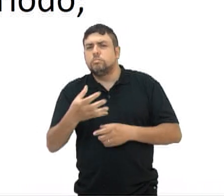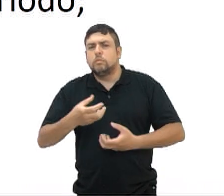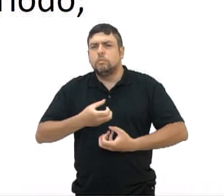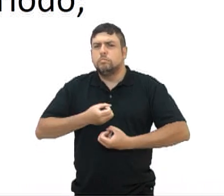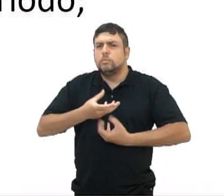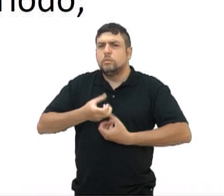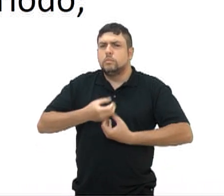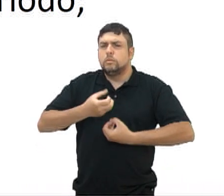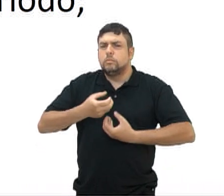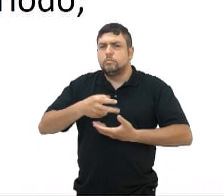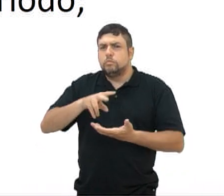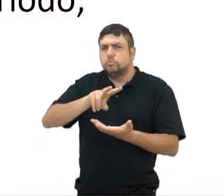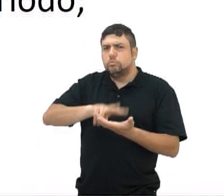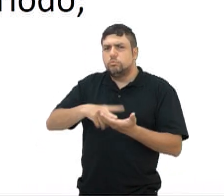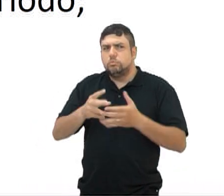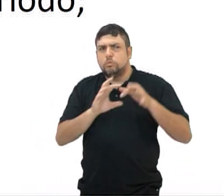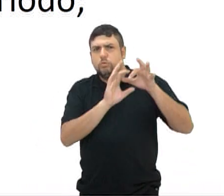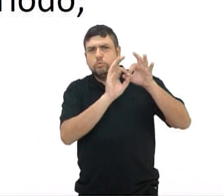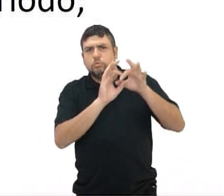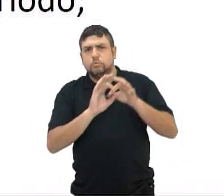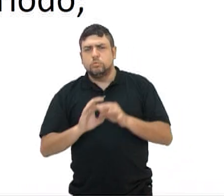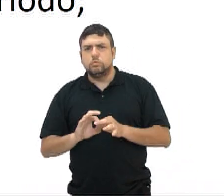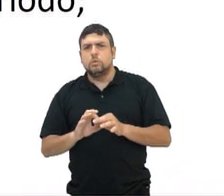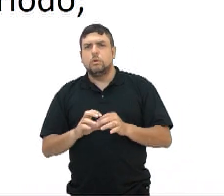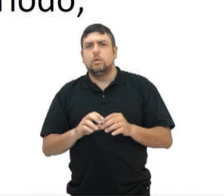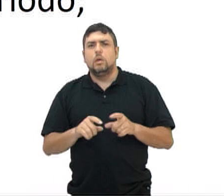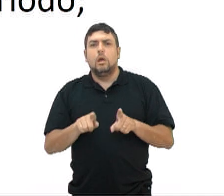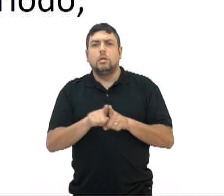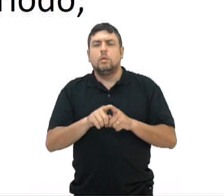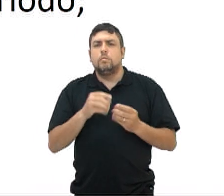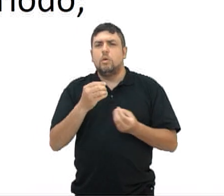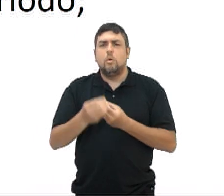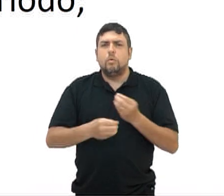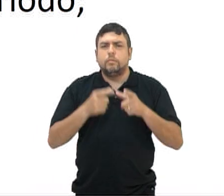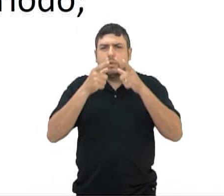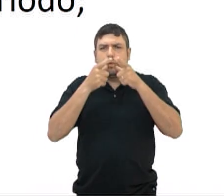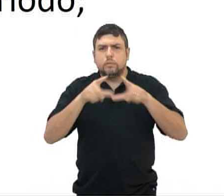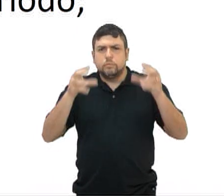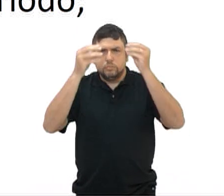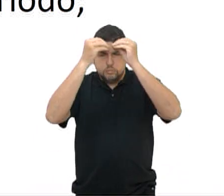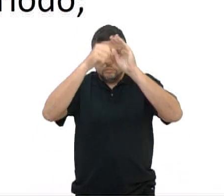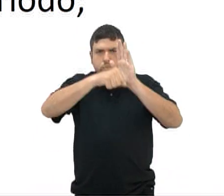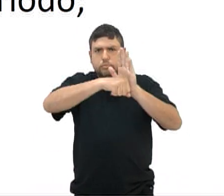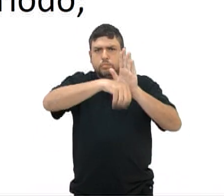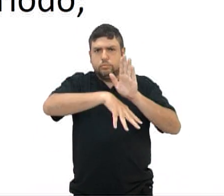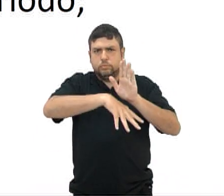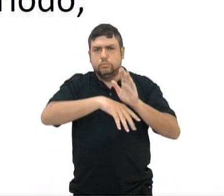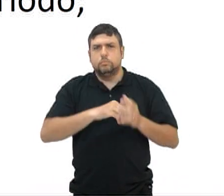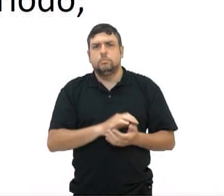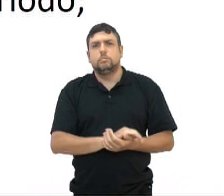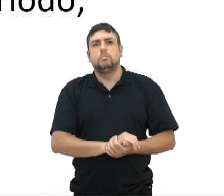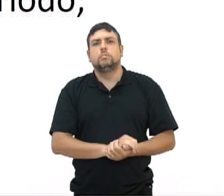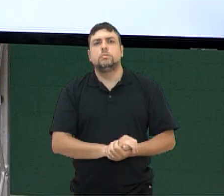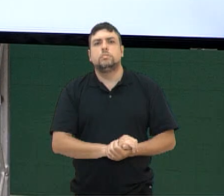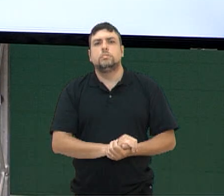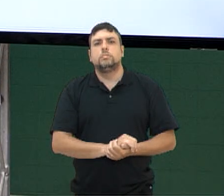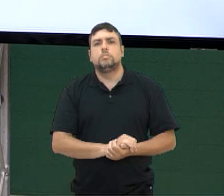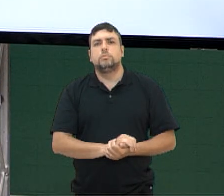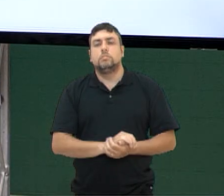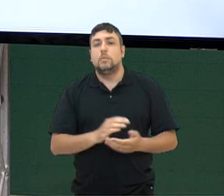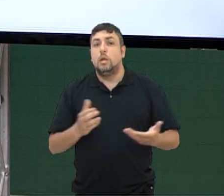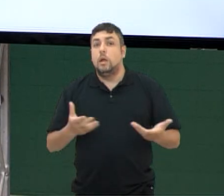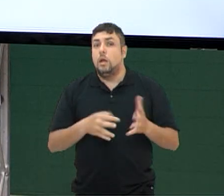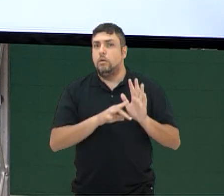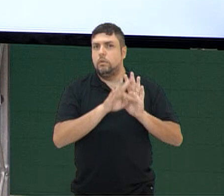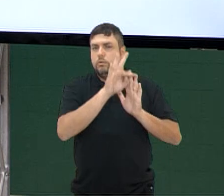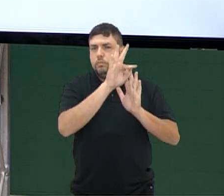produção literária do período e revisar o funcionamento de figuras de linguagem na poesia. Para isso, um pequeno texto, que